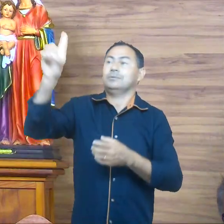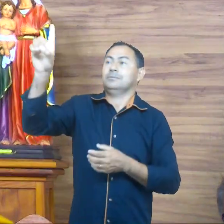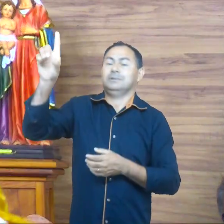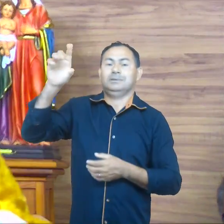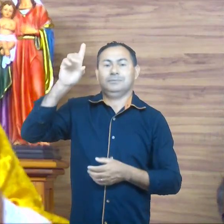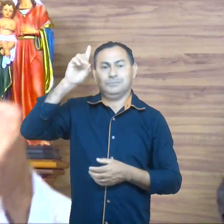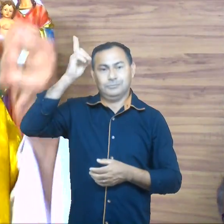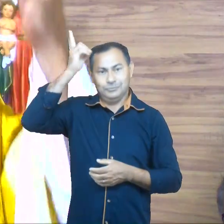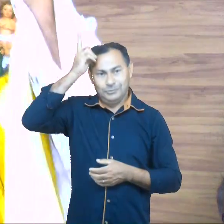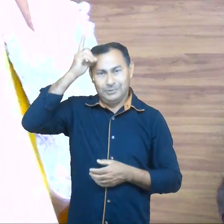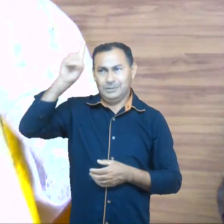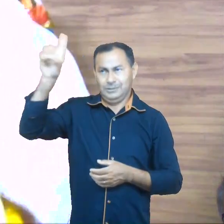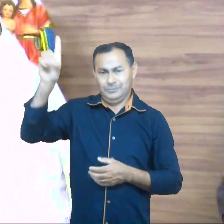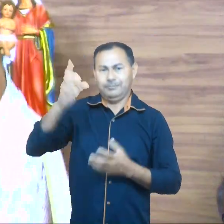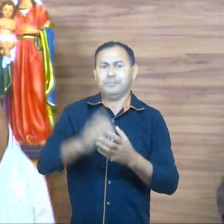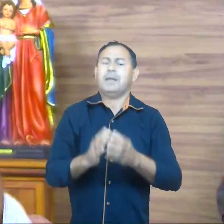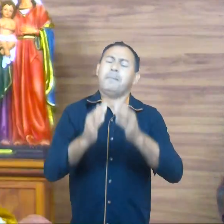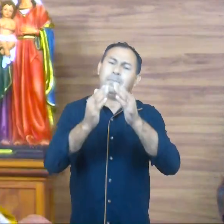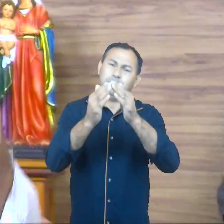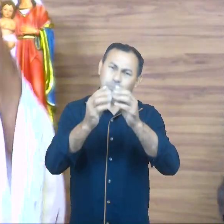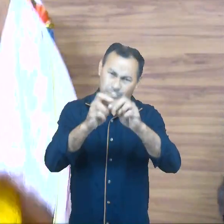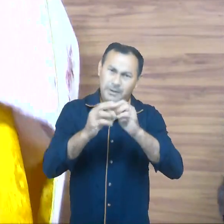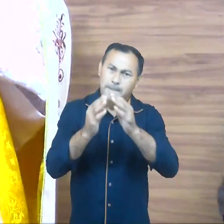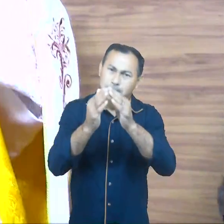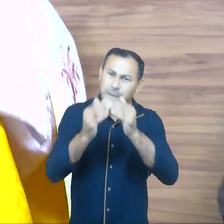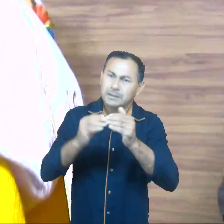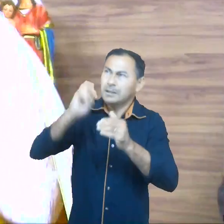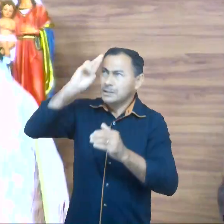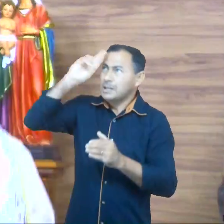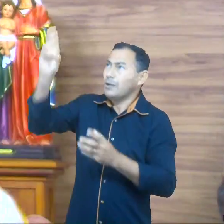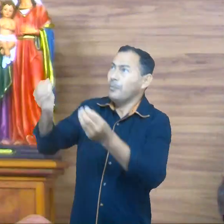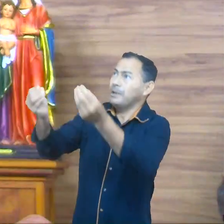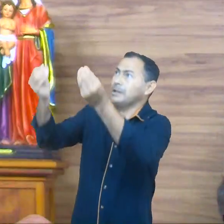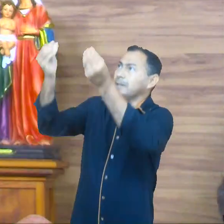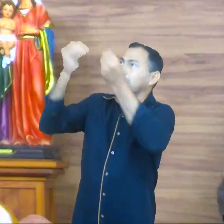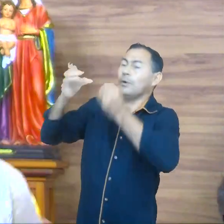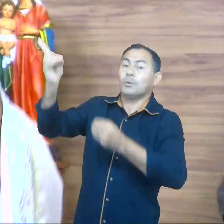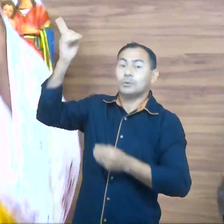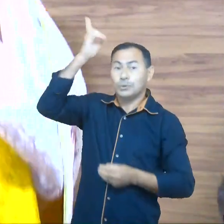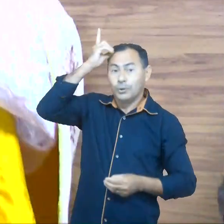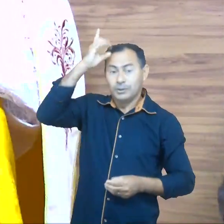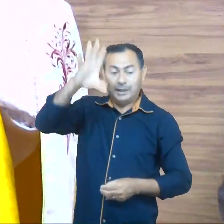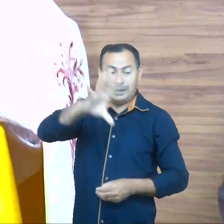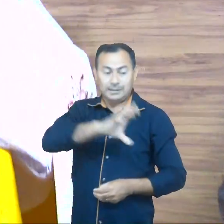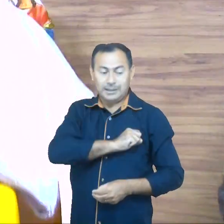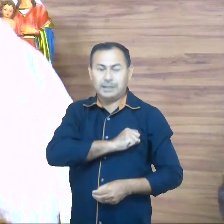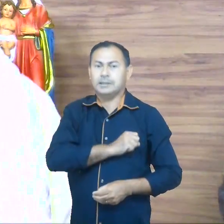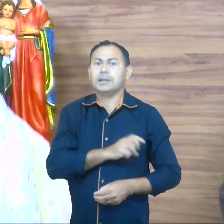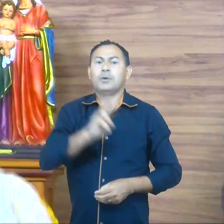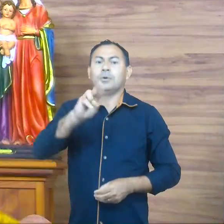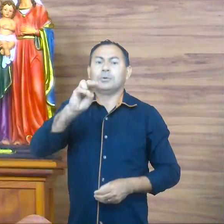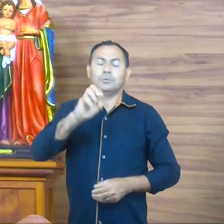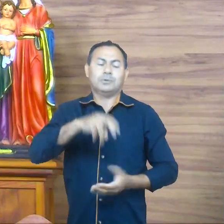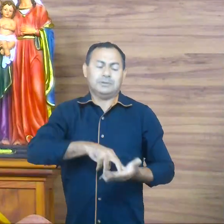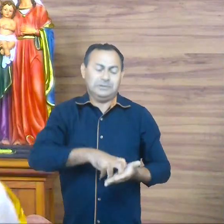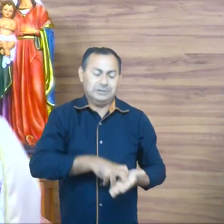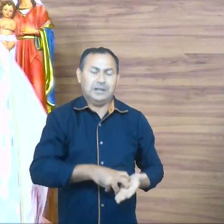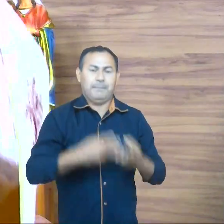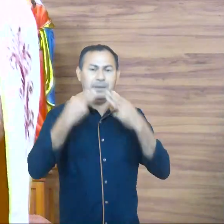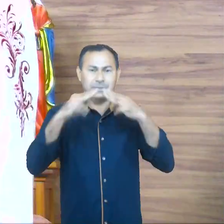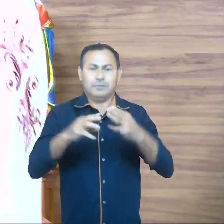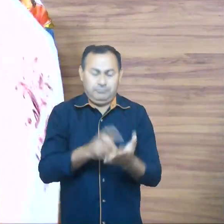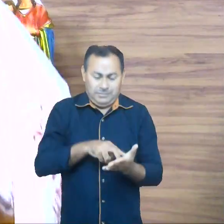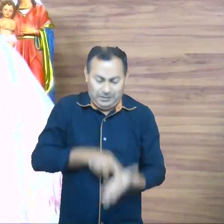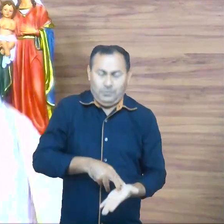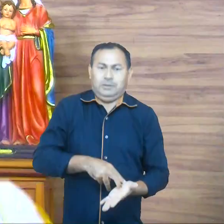Quer dizer, peça: Senhor, me dê o dom da caridade, para que eu não desanime da minha missão. Me